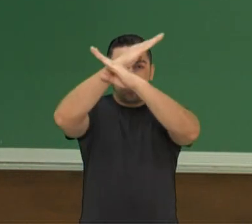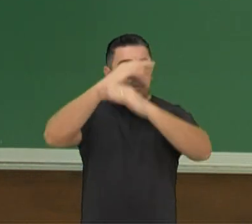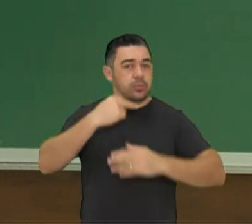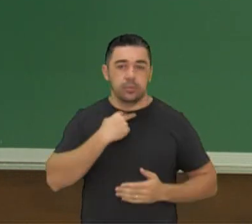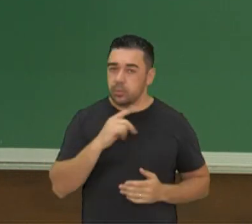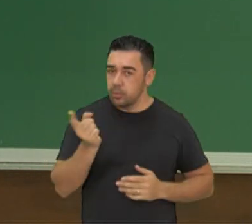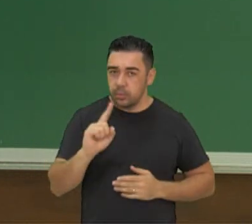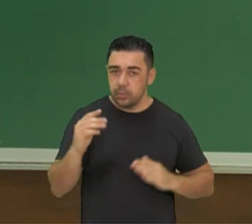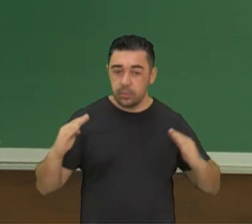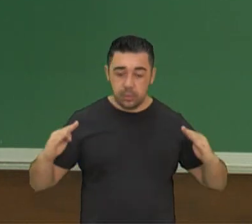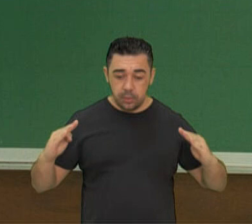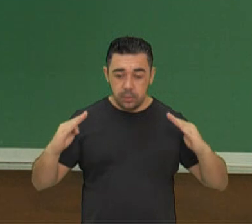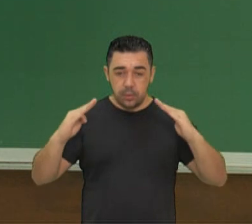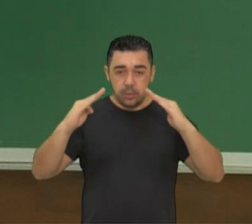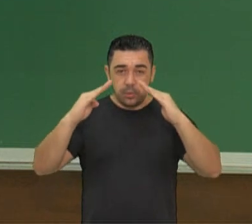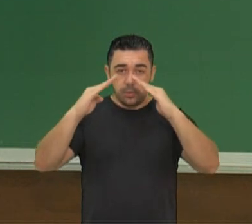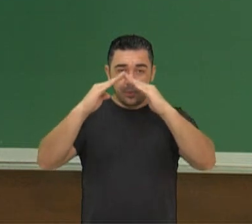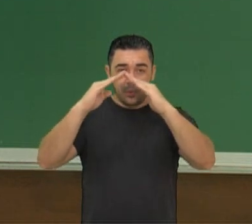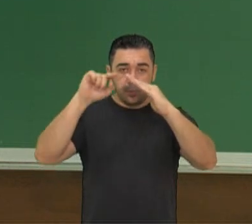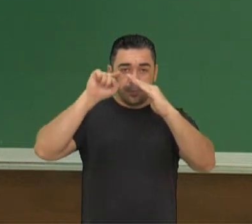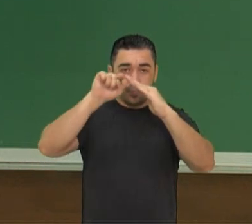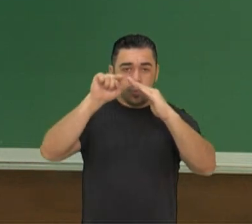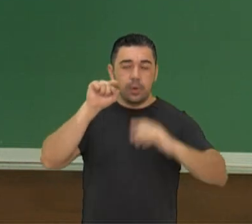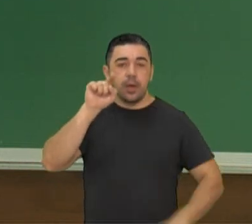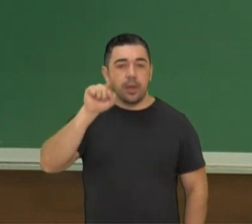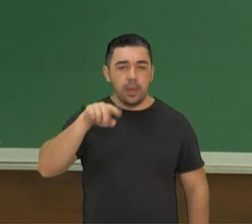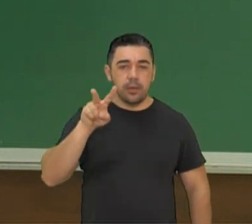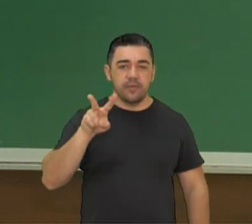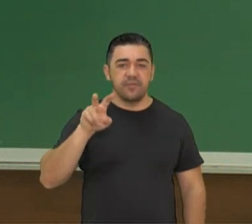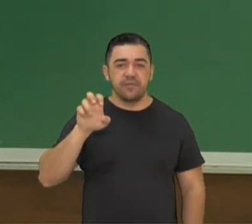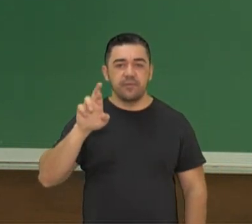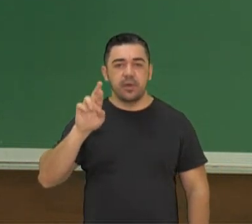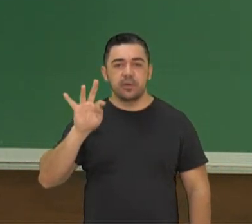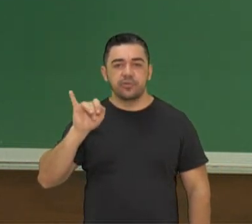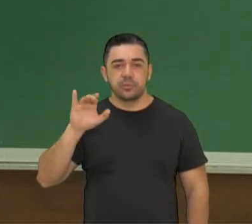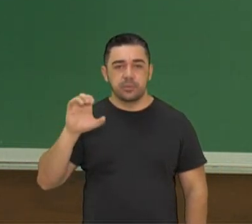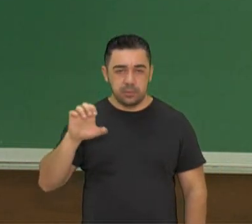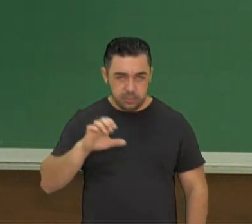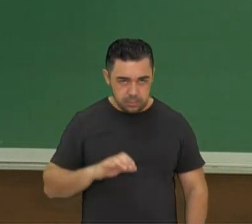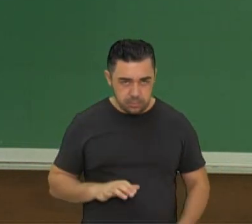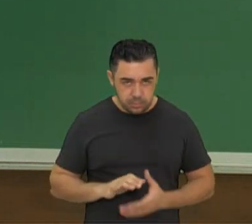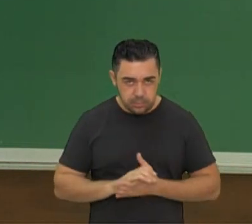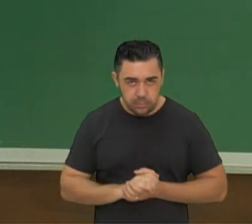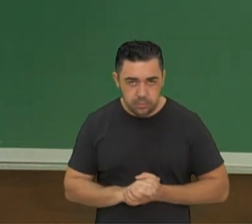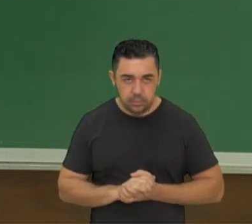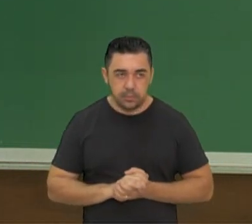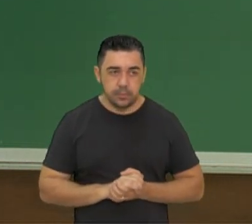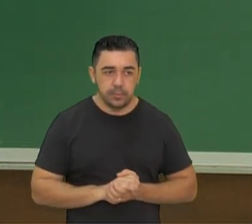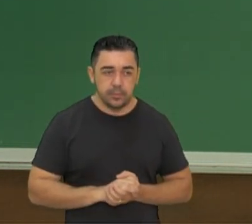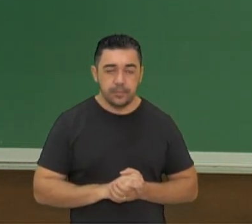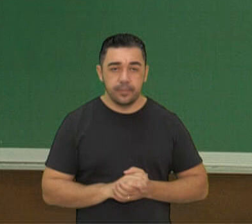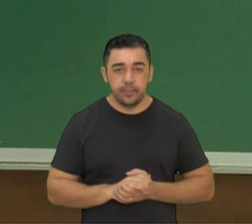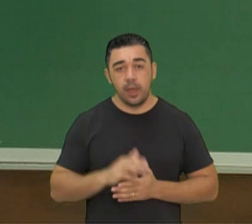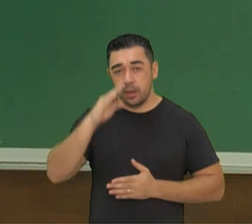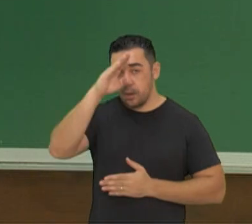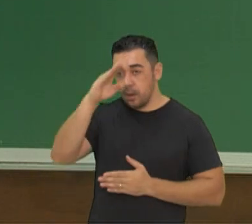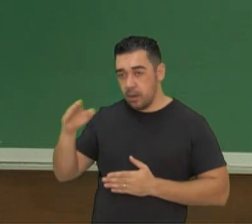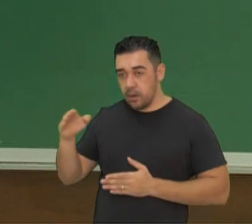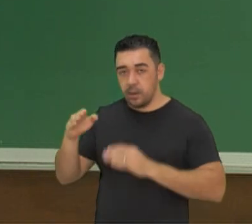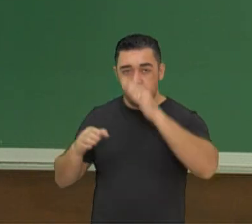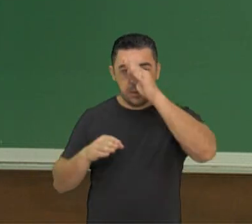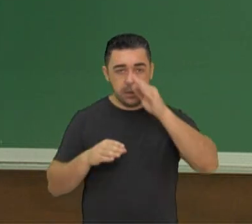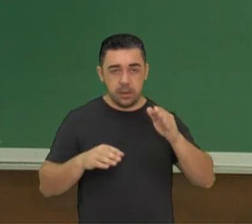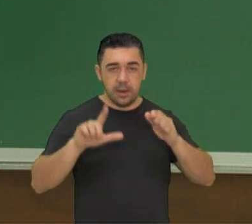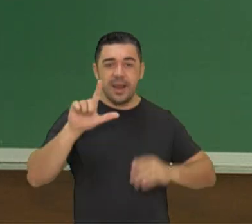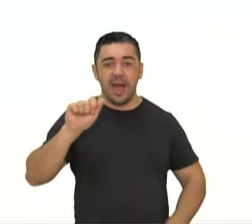segmentos. A extremidade dos segmentos é um vértice. 2 a 2, certo? O lado é o